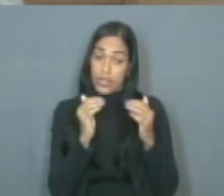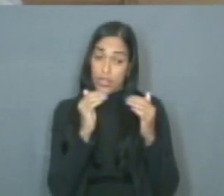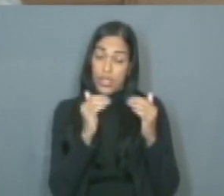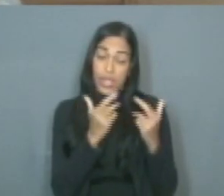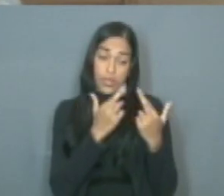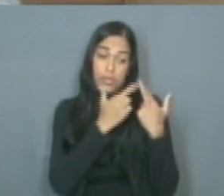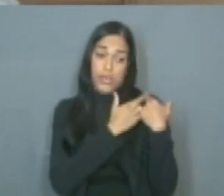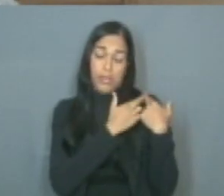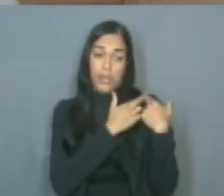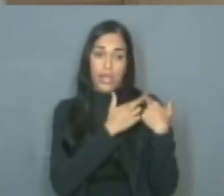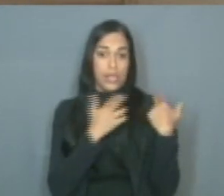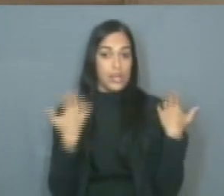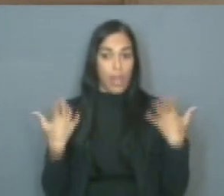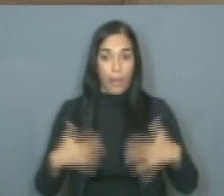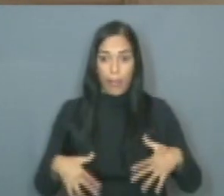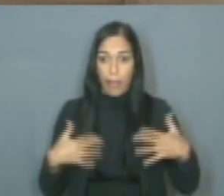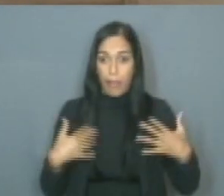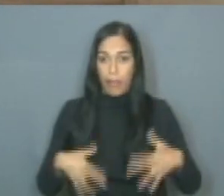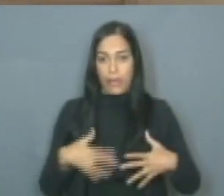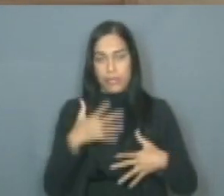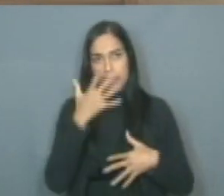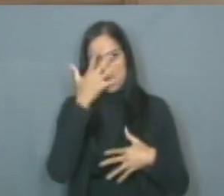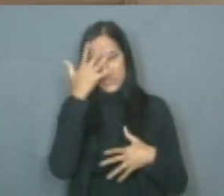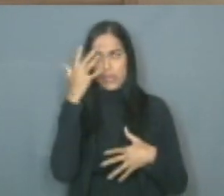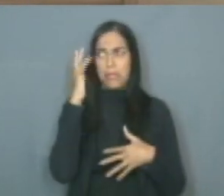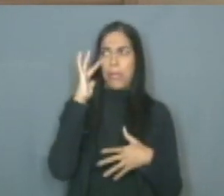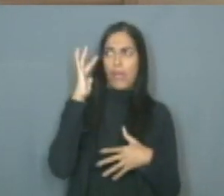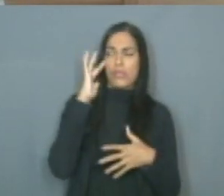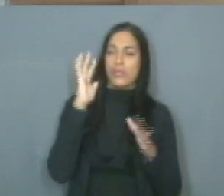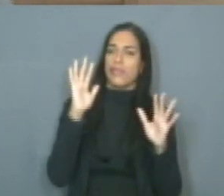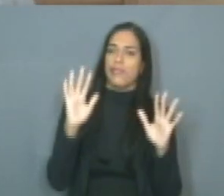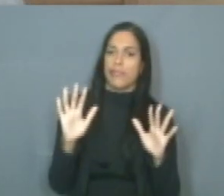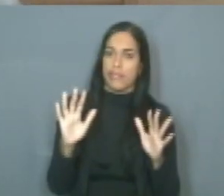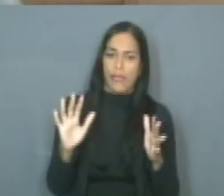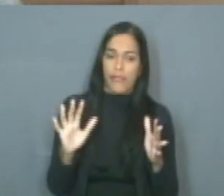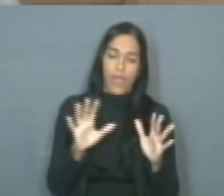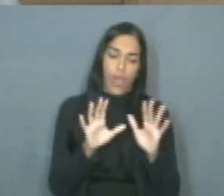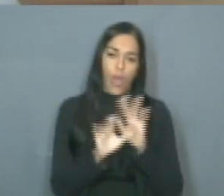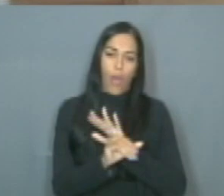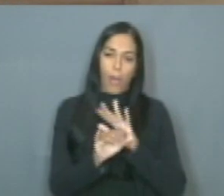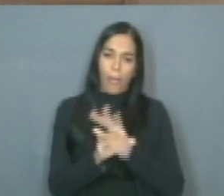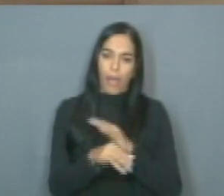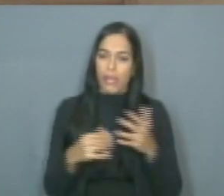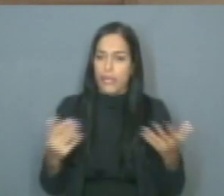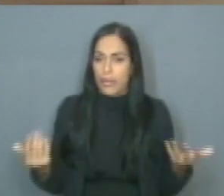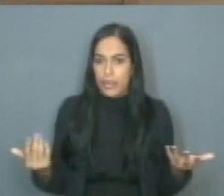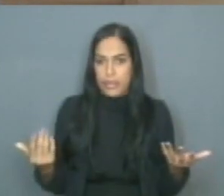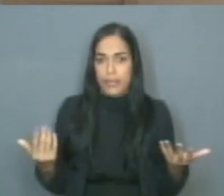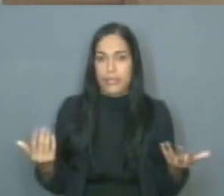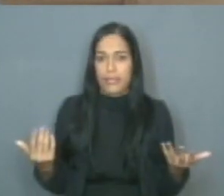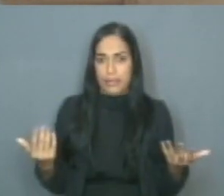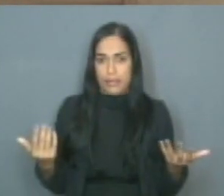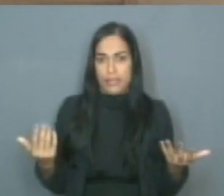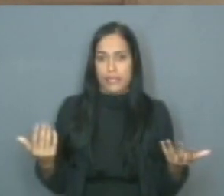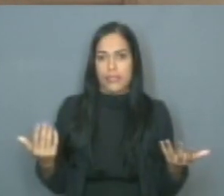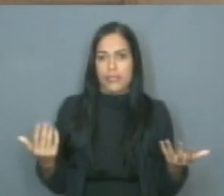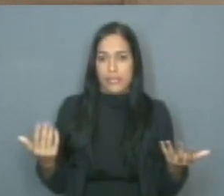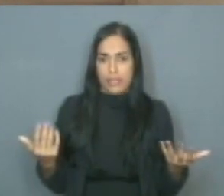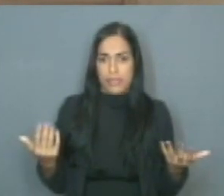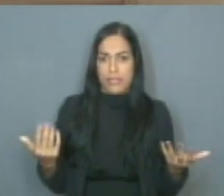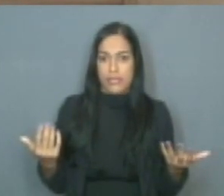pessoa leva, porque ele passa a pensar que o veículo foi roubado, e aí começa a